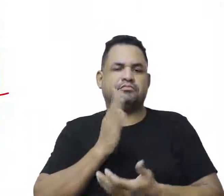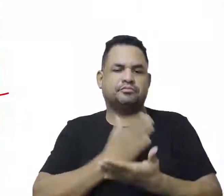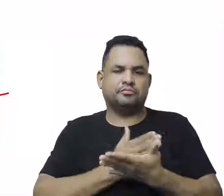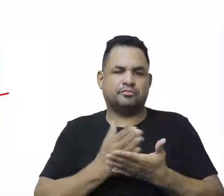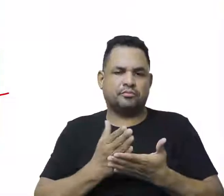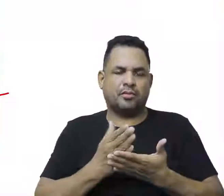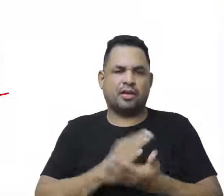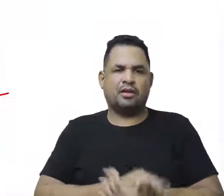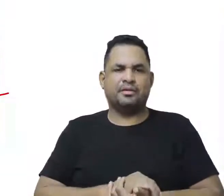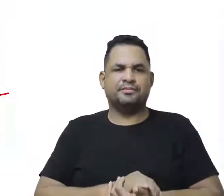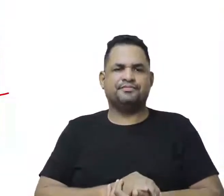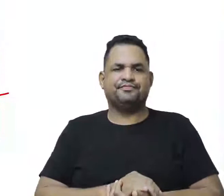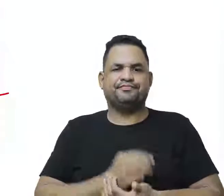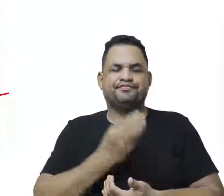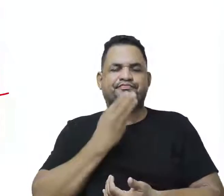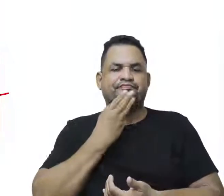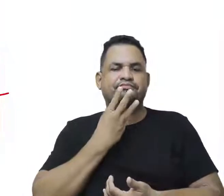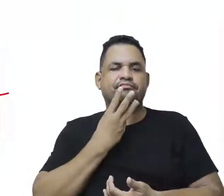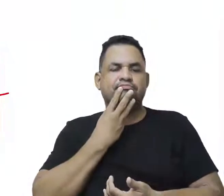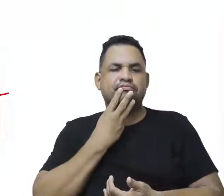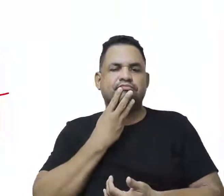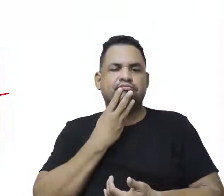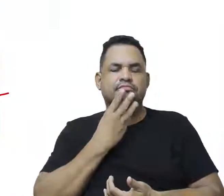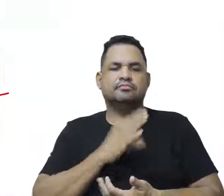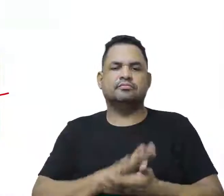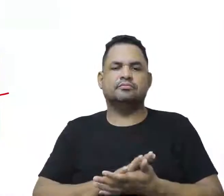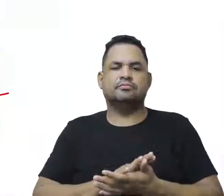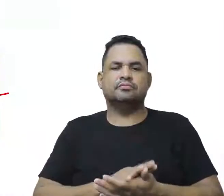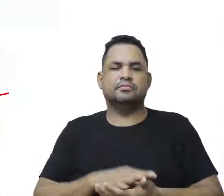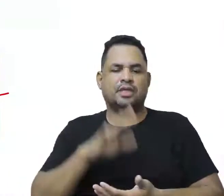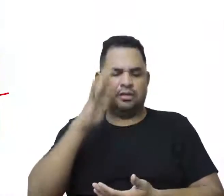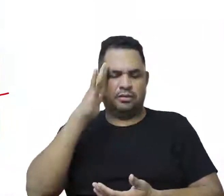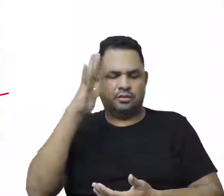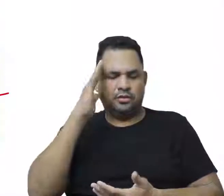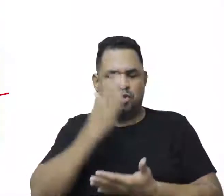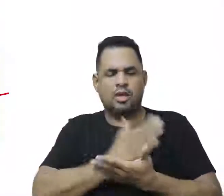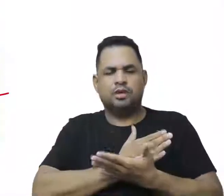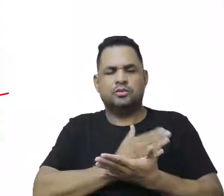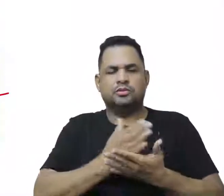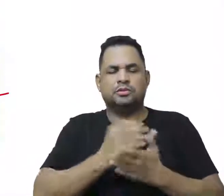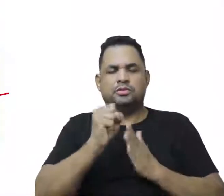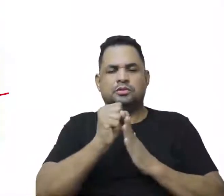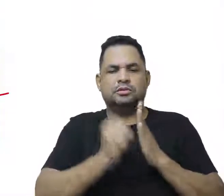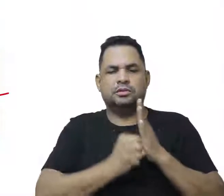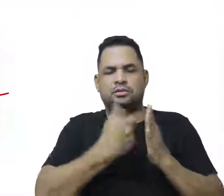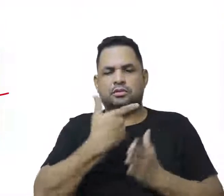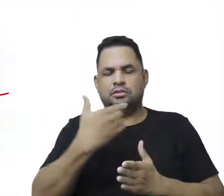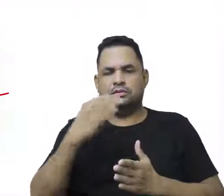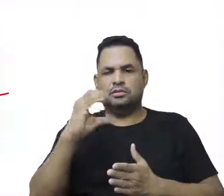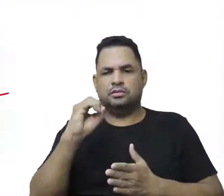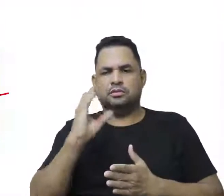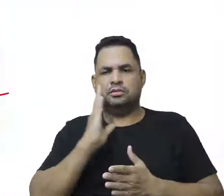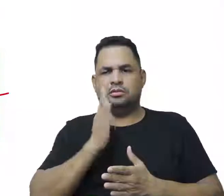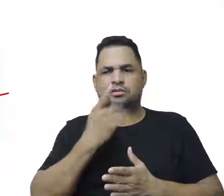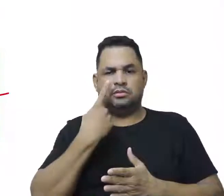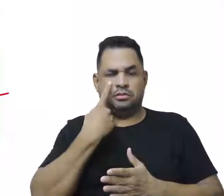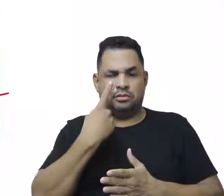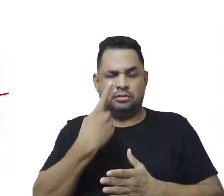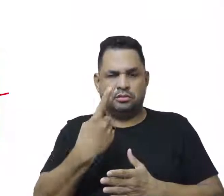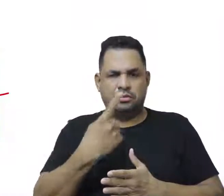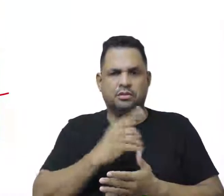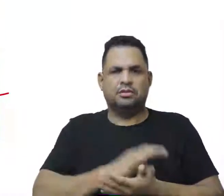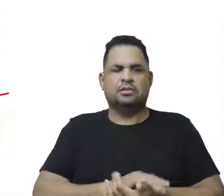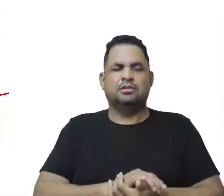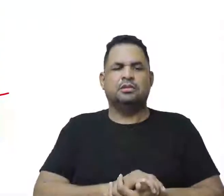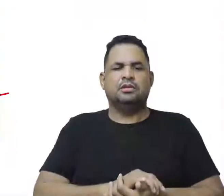iniciou o bebê ele é um teórico ali do começo do século 20 né então ele já viu